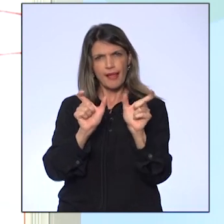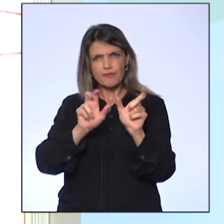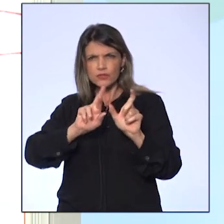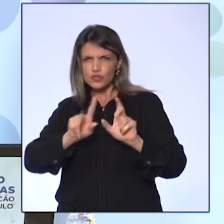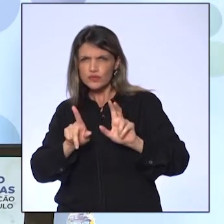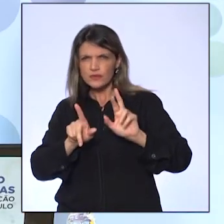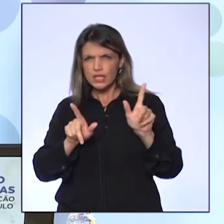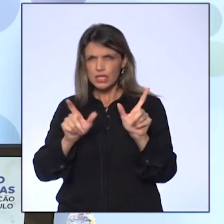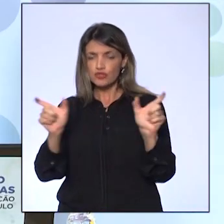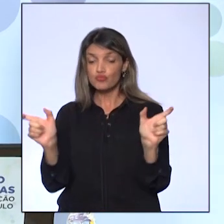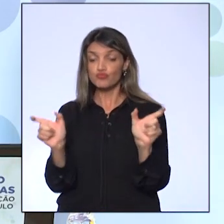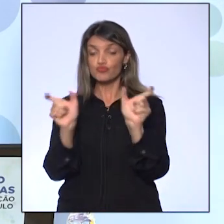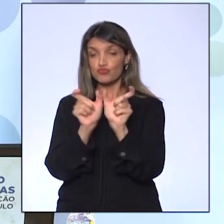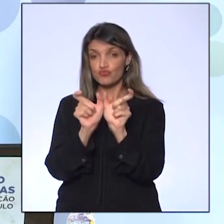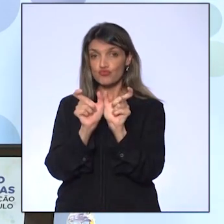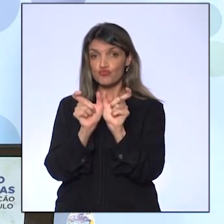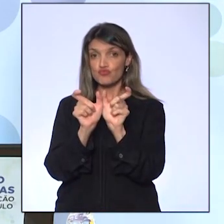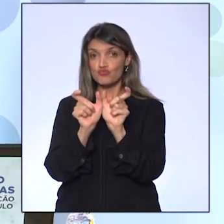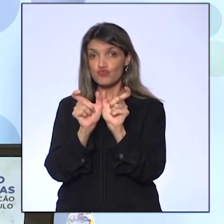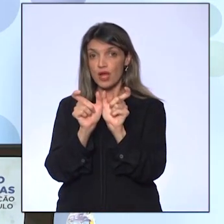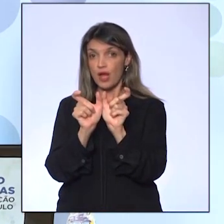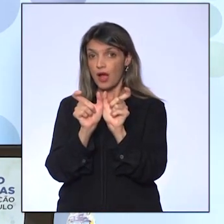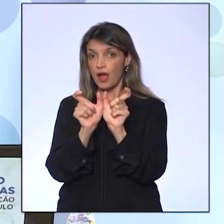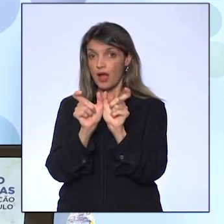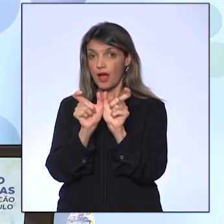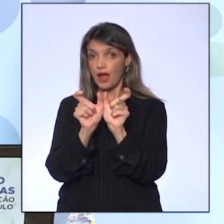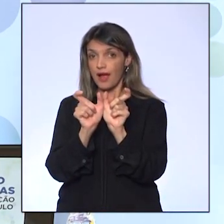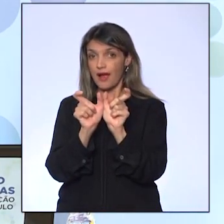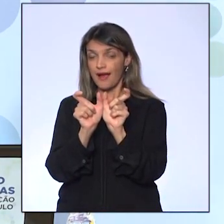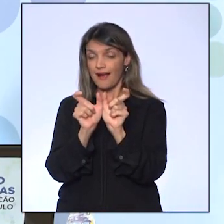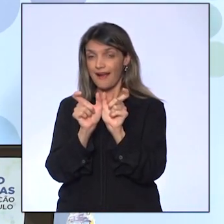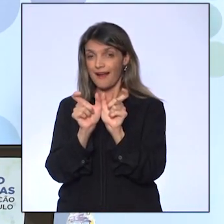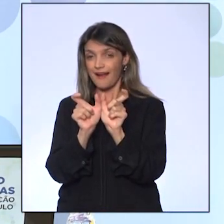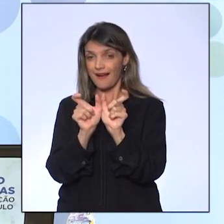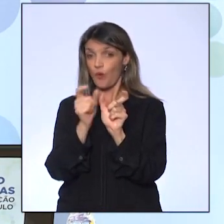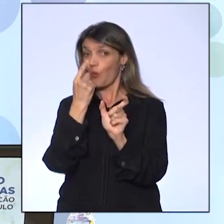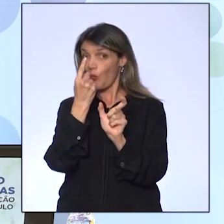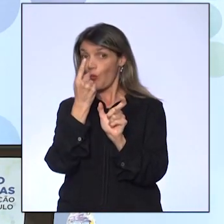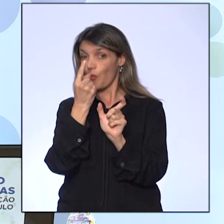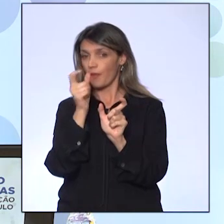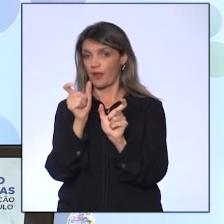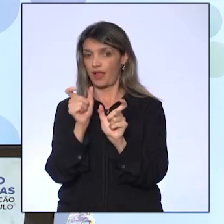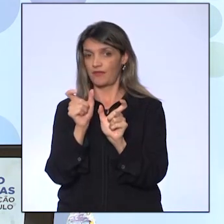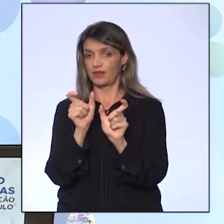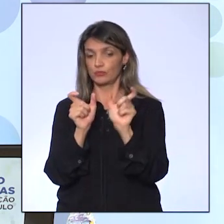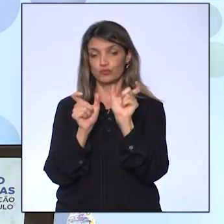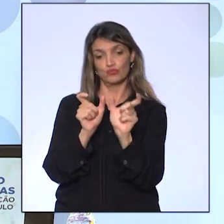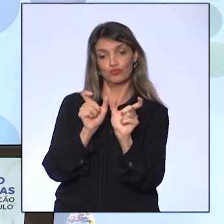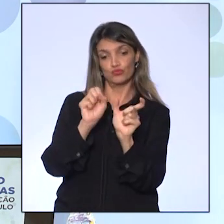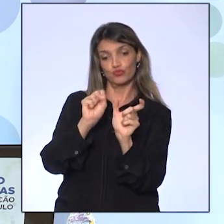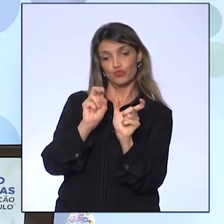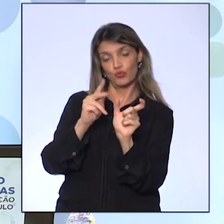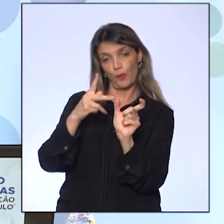que, quando juntam, formam uma terceira, certo? Então, eu tenho a palavra superhero, ela tem uma palavra